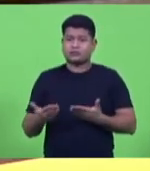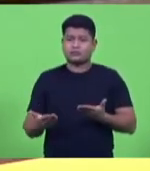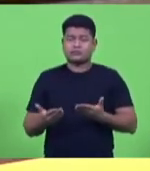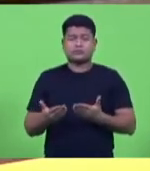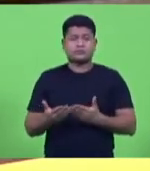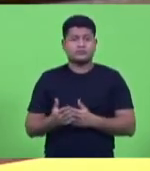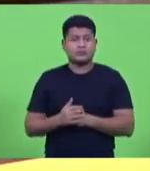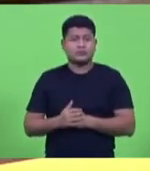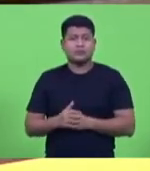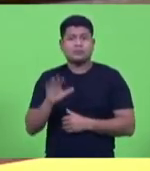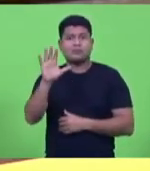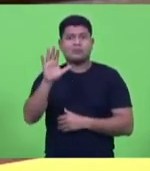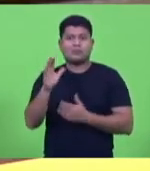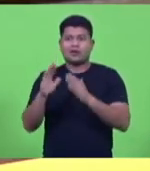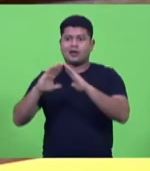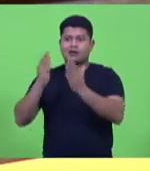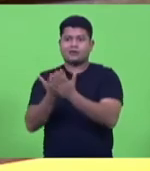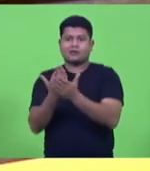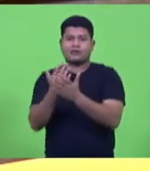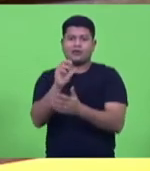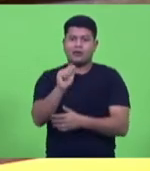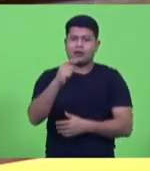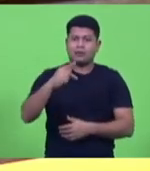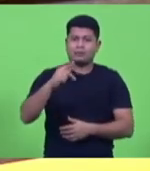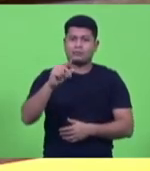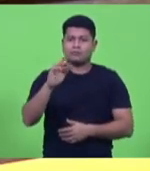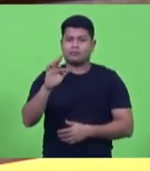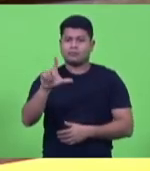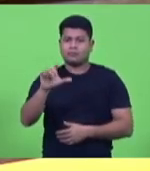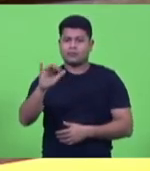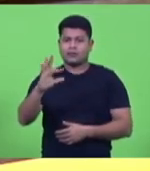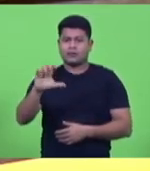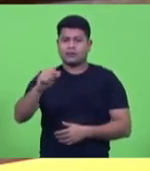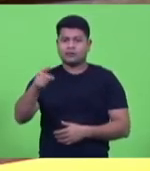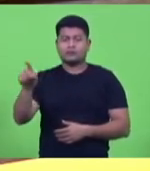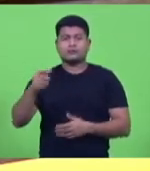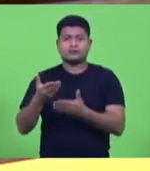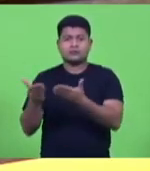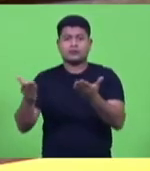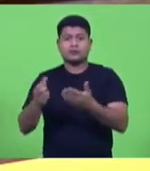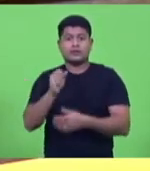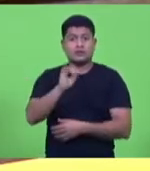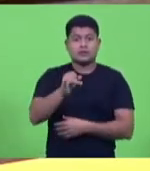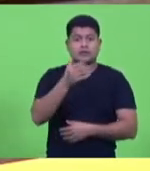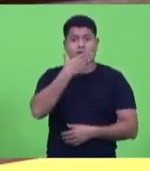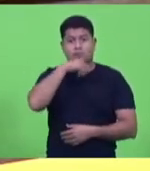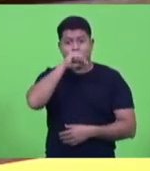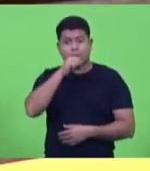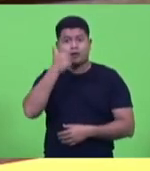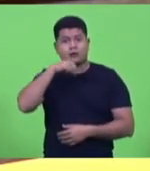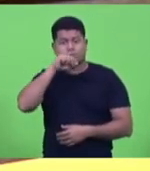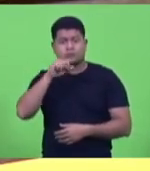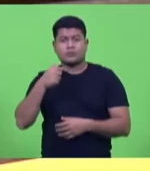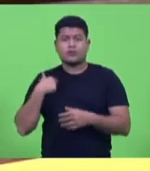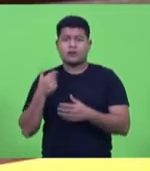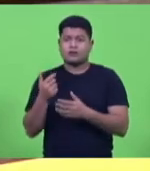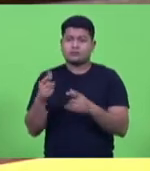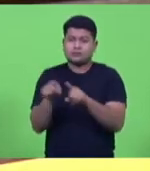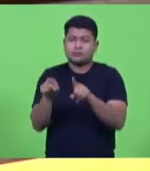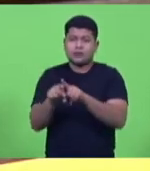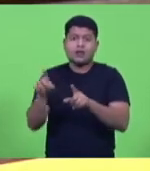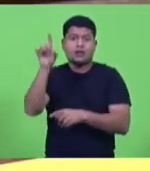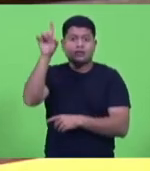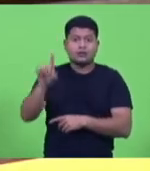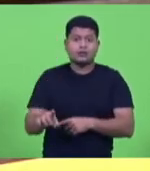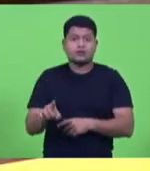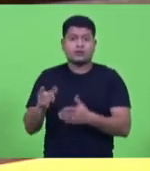colégio de aplicação, por algum motivo, os pais e professores, os professores e a diretoria, se acham no direito de privar